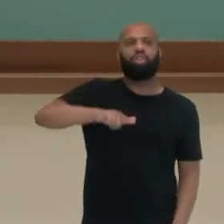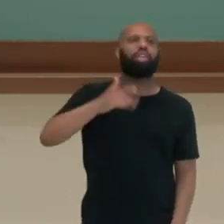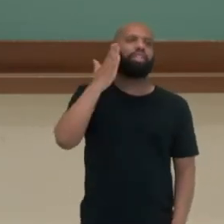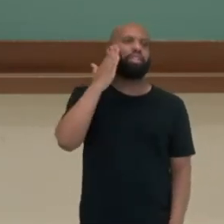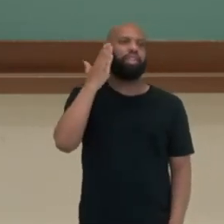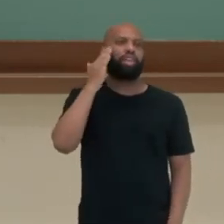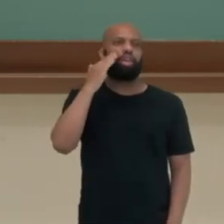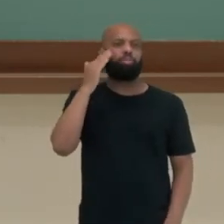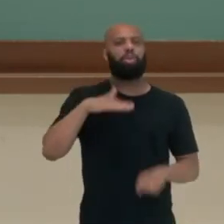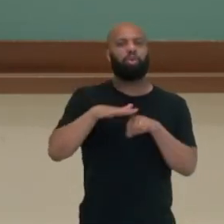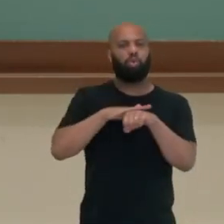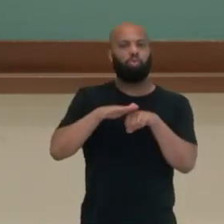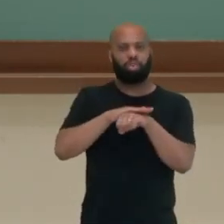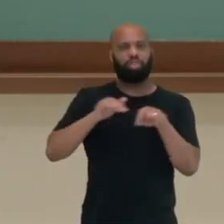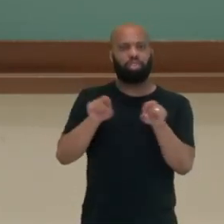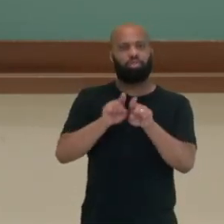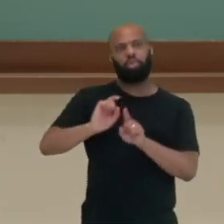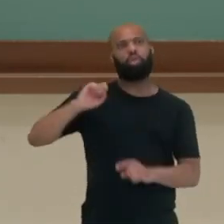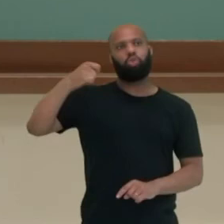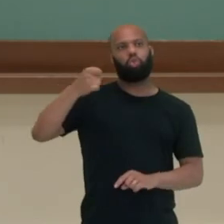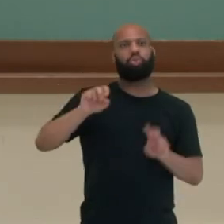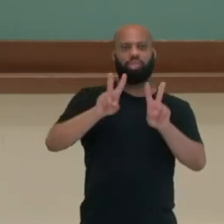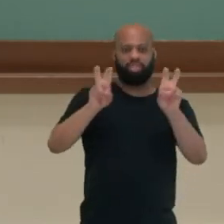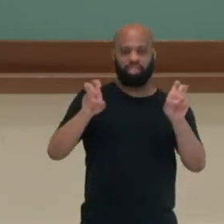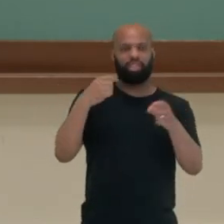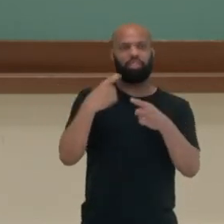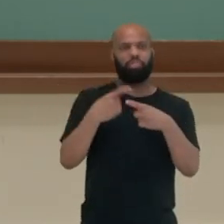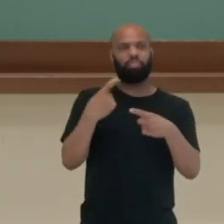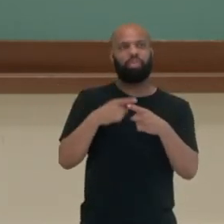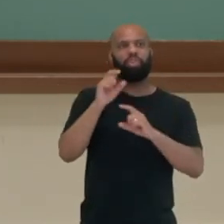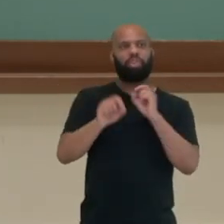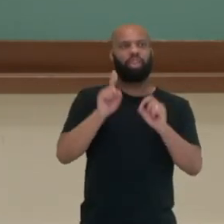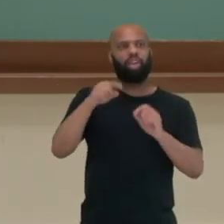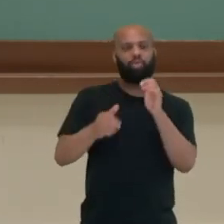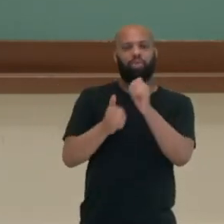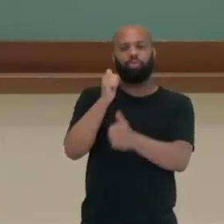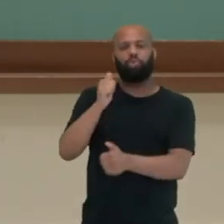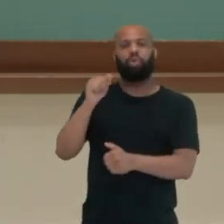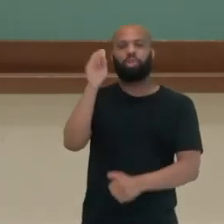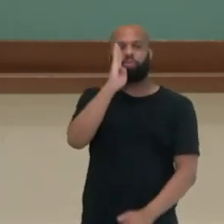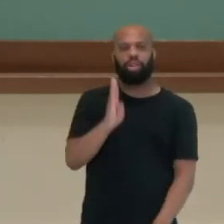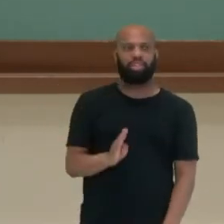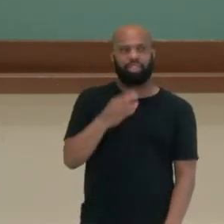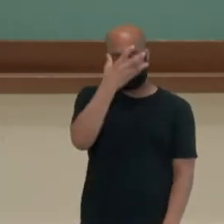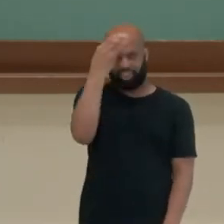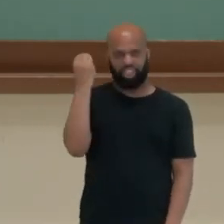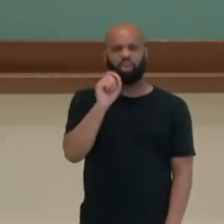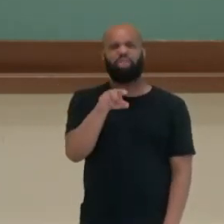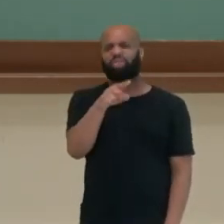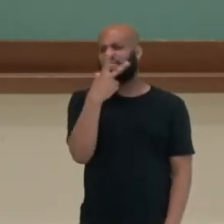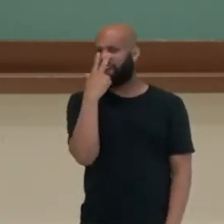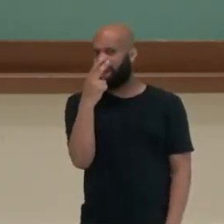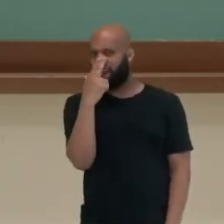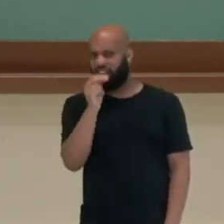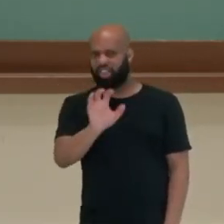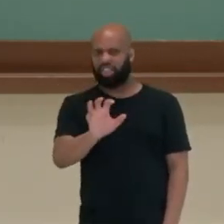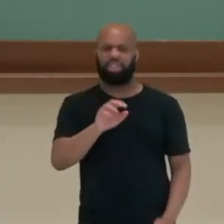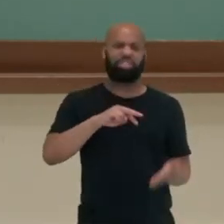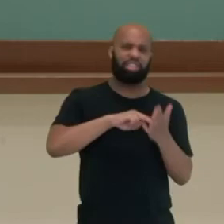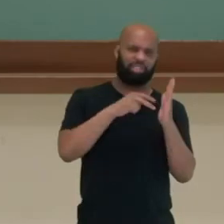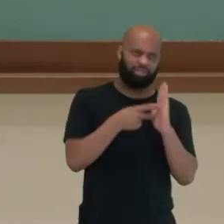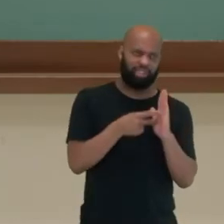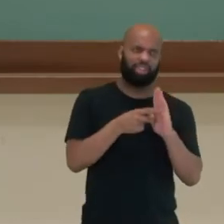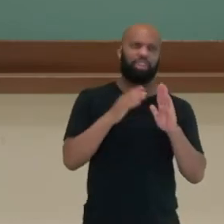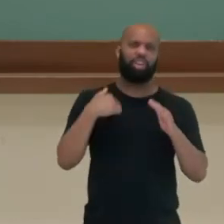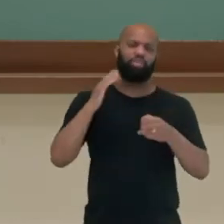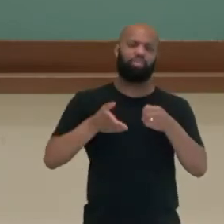gente conversar bastante sobre esse tema. Um esporte esquecido pelos brasileiros. O que vocês acham que isso quer dizer? Nós